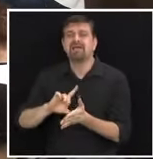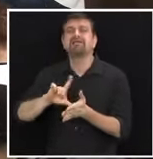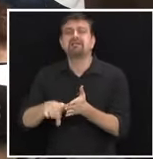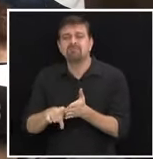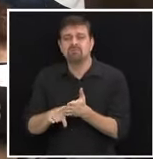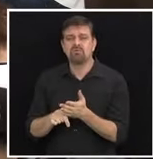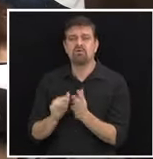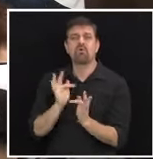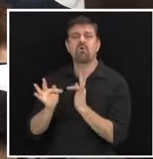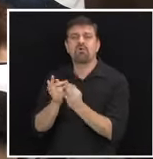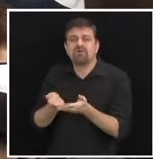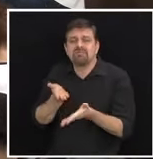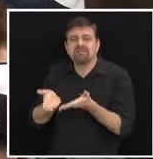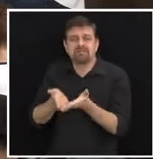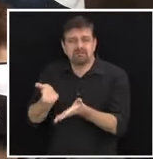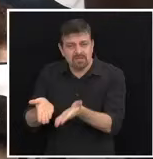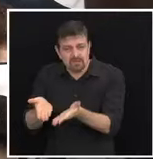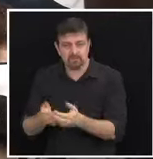tratamento?